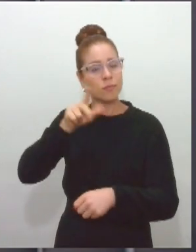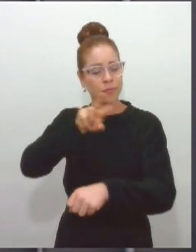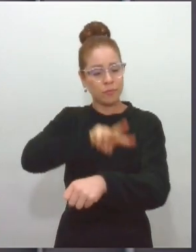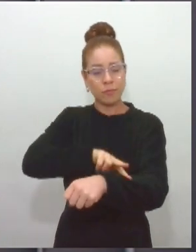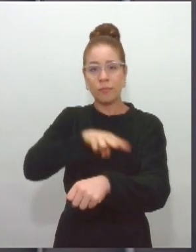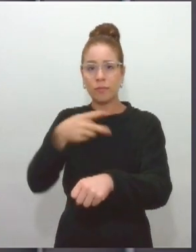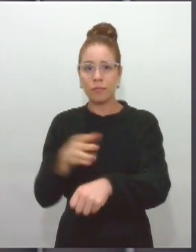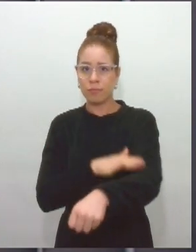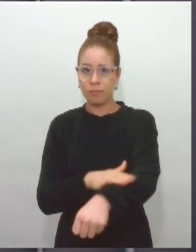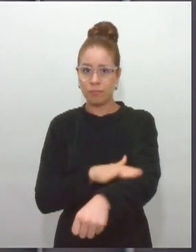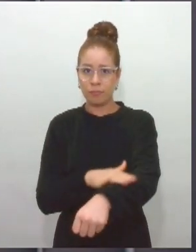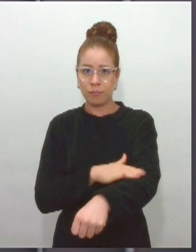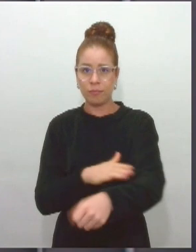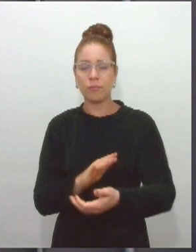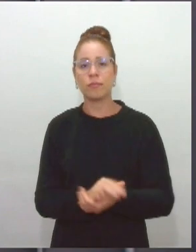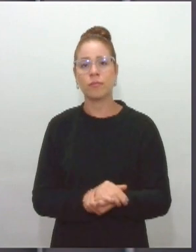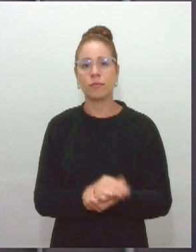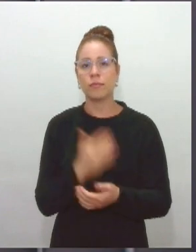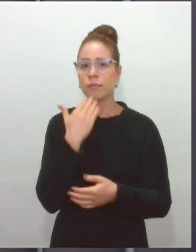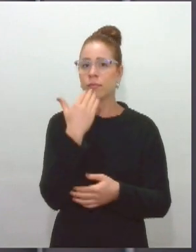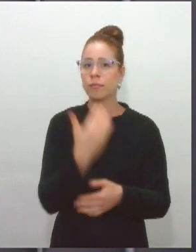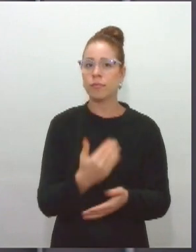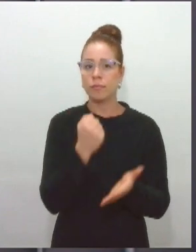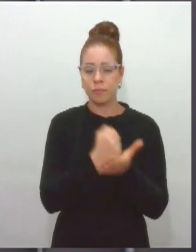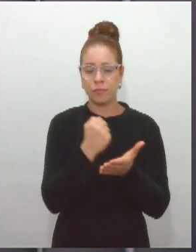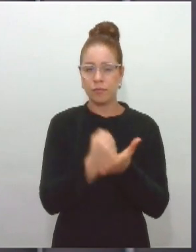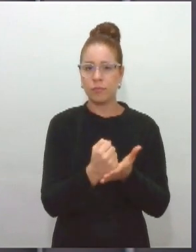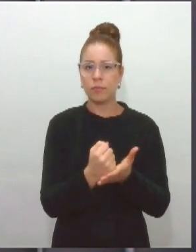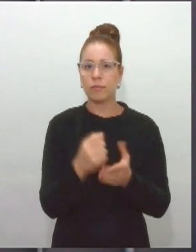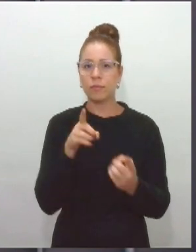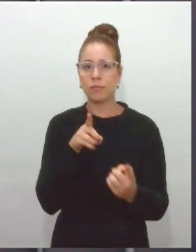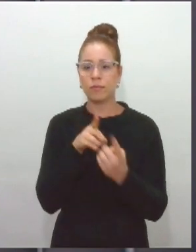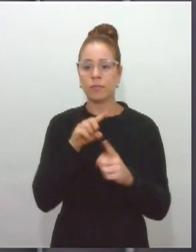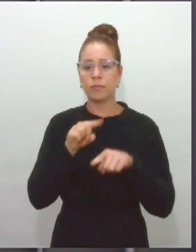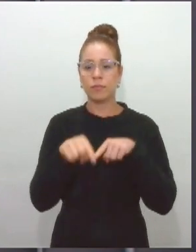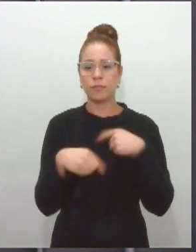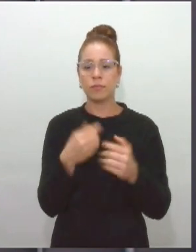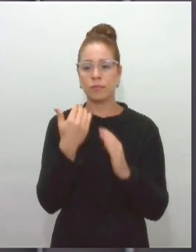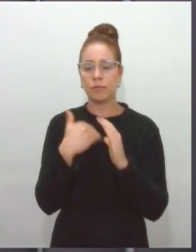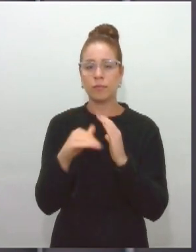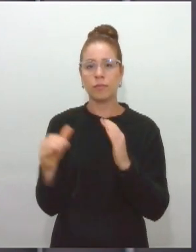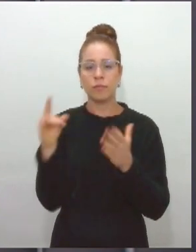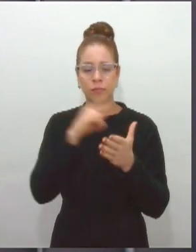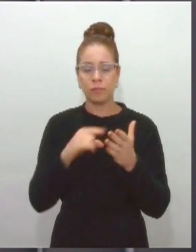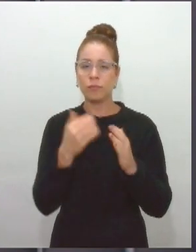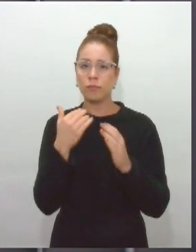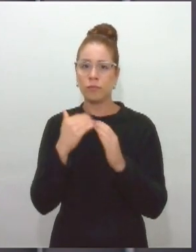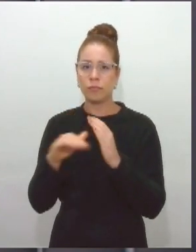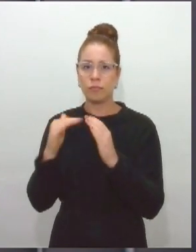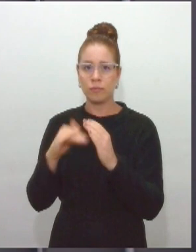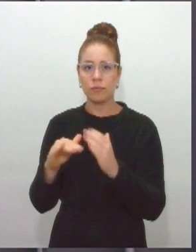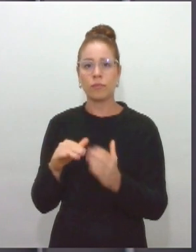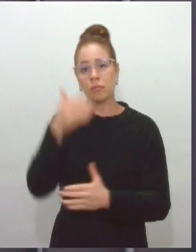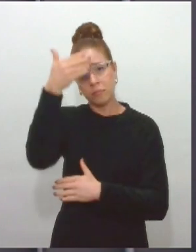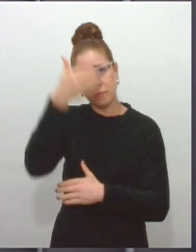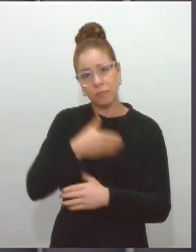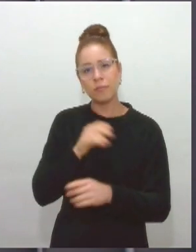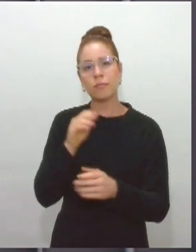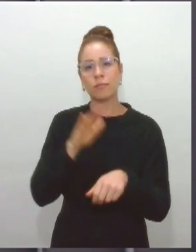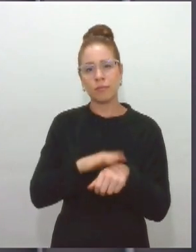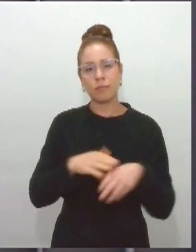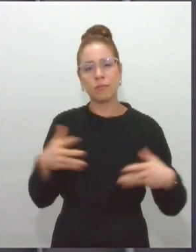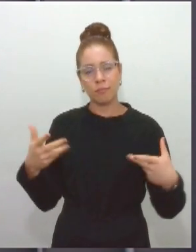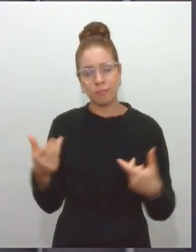O pedido de autorização foi atendido após envio da documentação atestando a capacidade da unidade